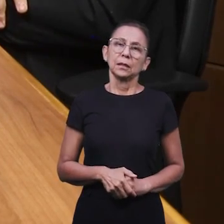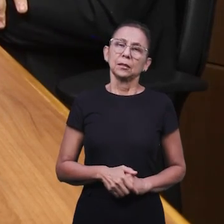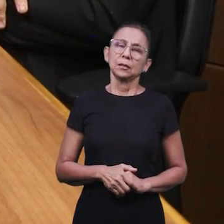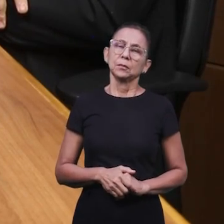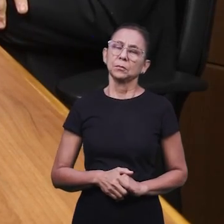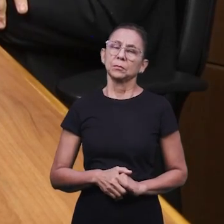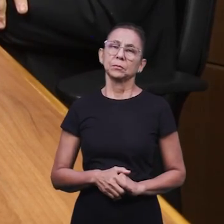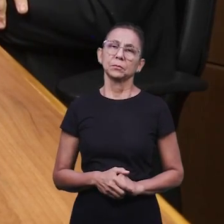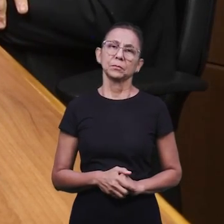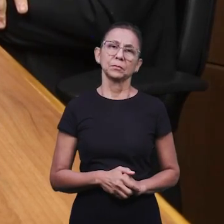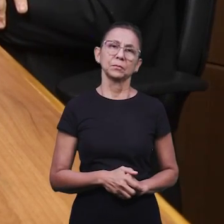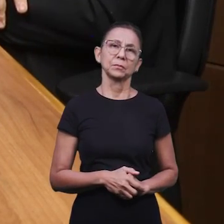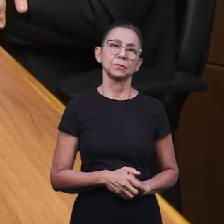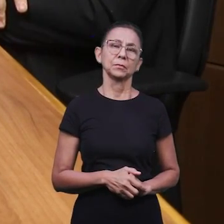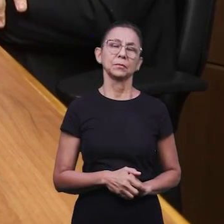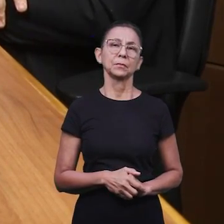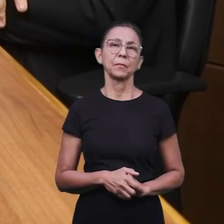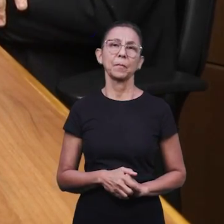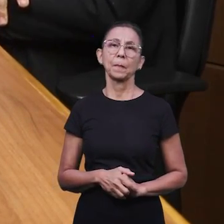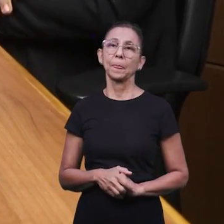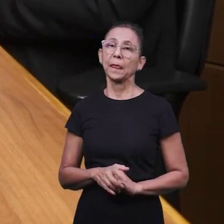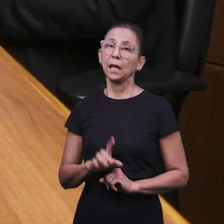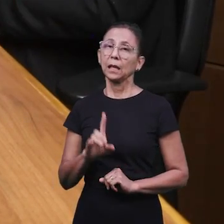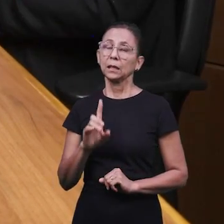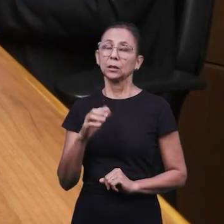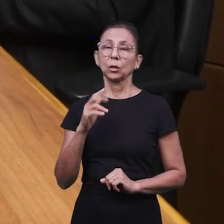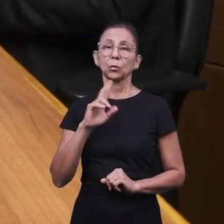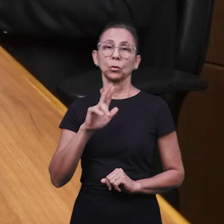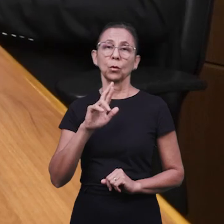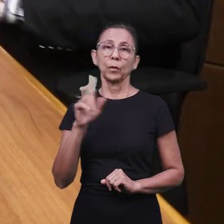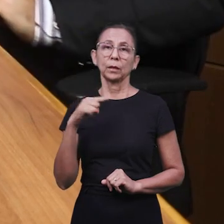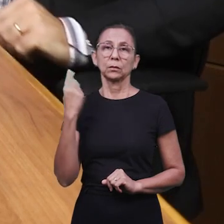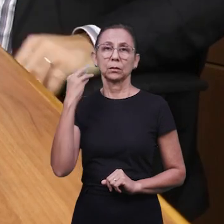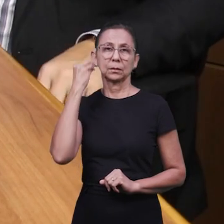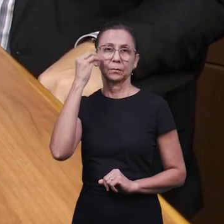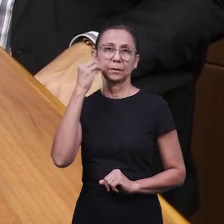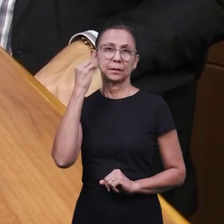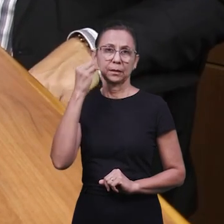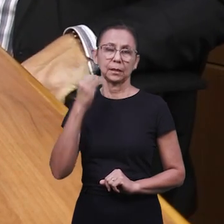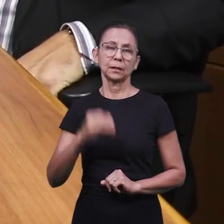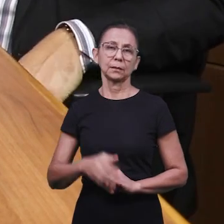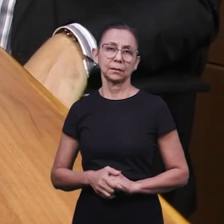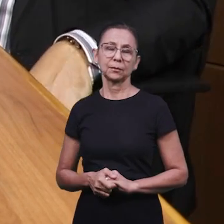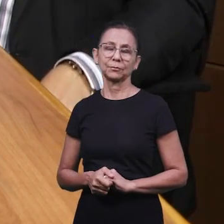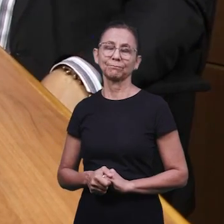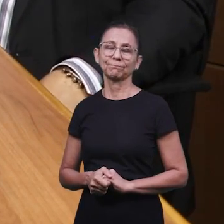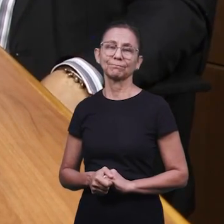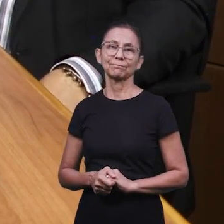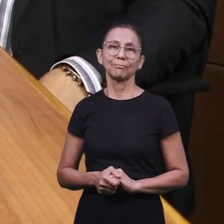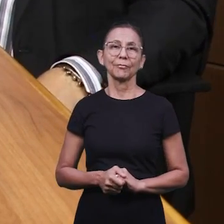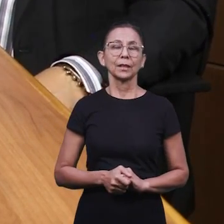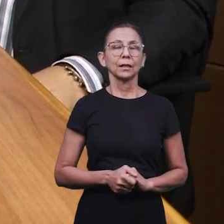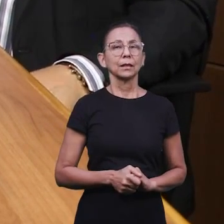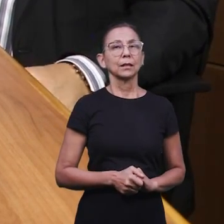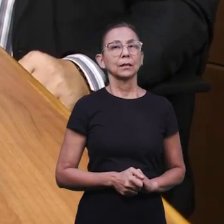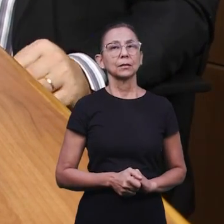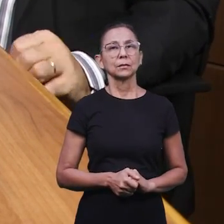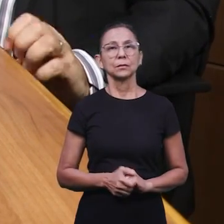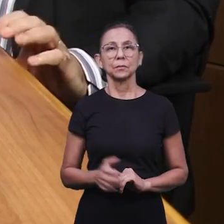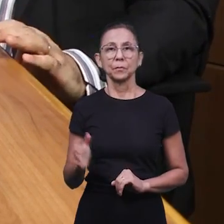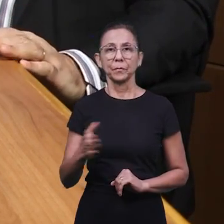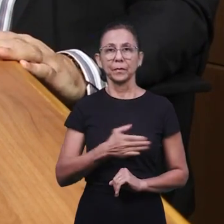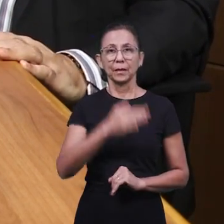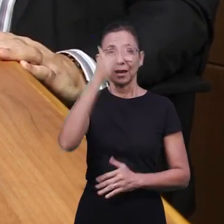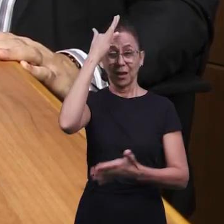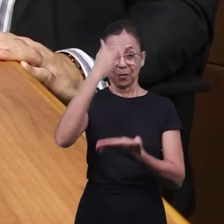aconteceu conosco. Não é essa a nossa experiência. Não é essa a nossa experiência. Falta uma experiência. A experiência com a